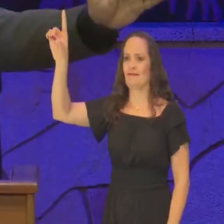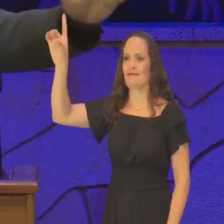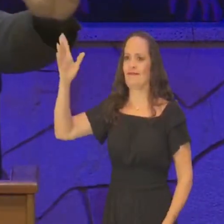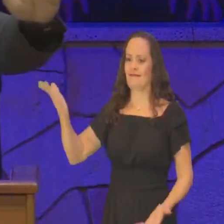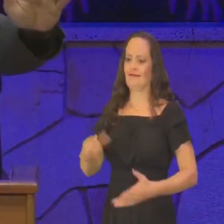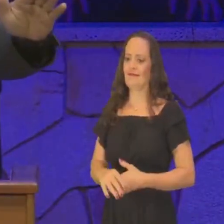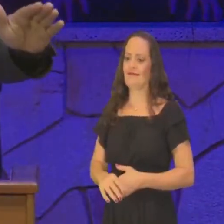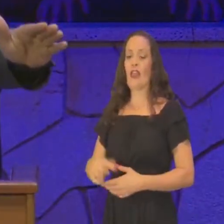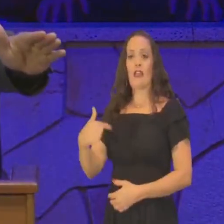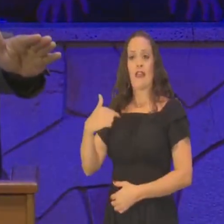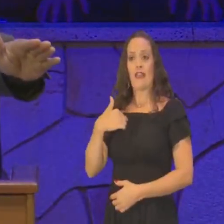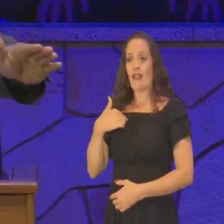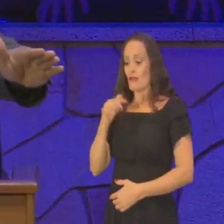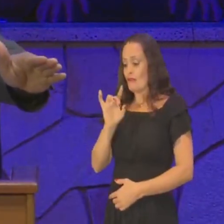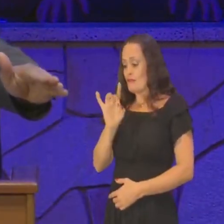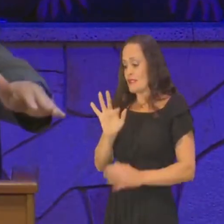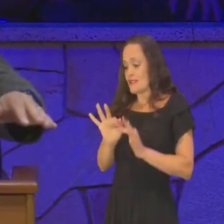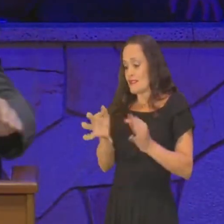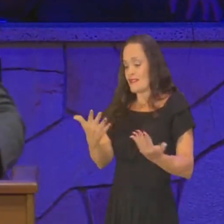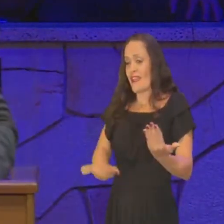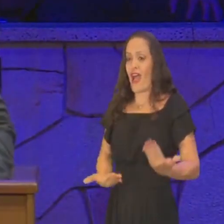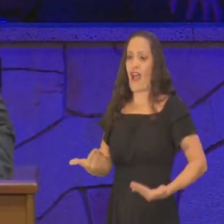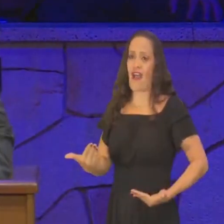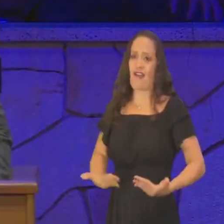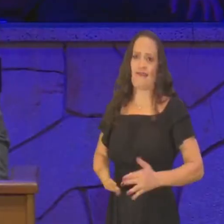disse: eu sou apenas um servo.